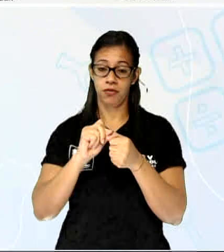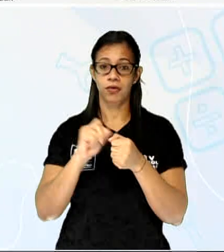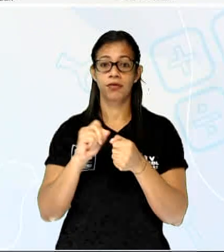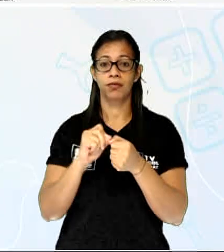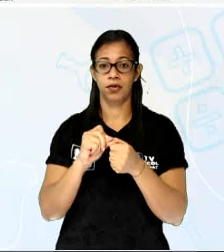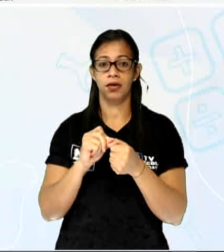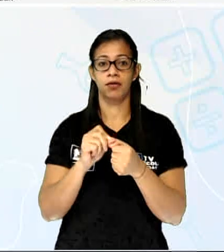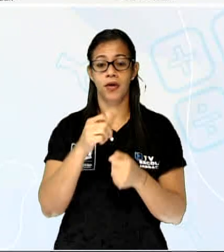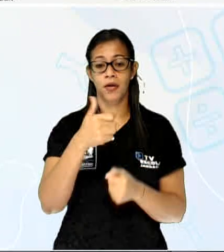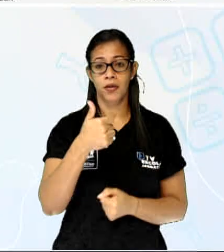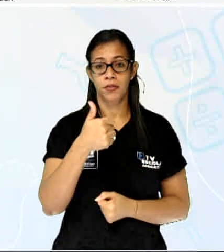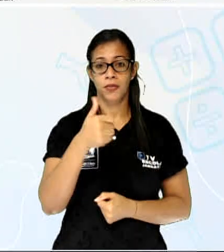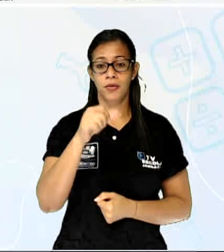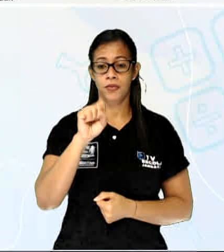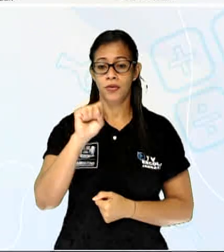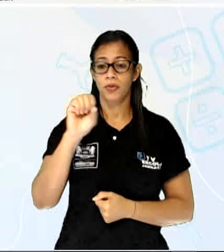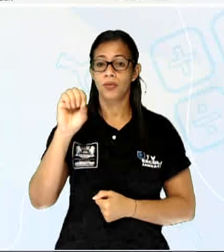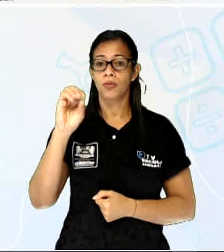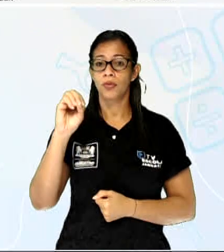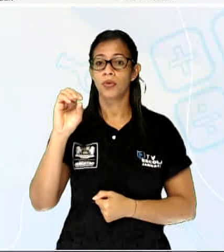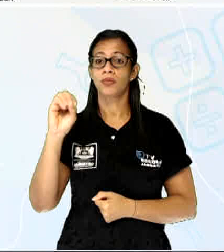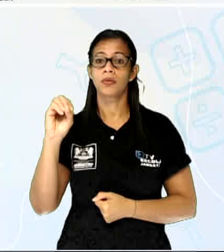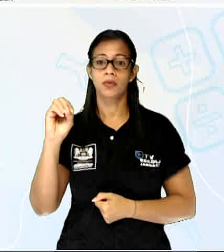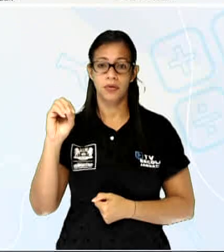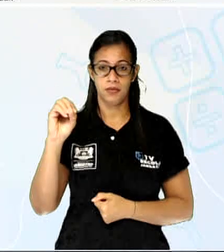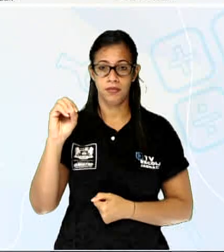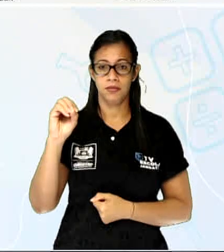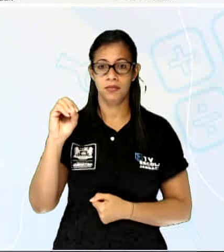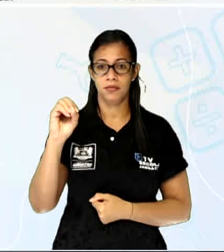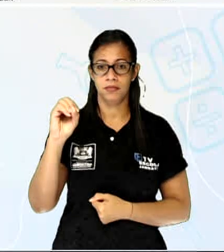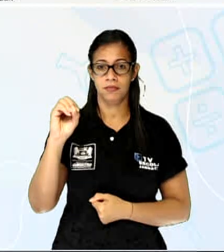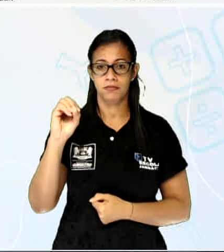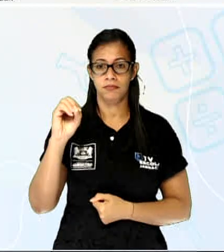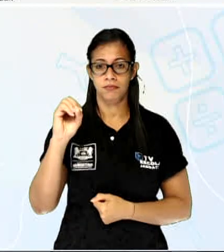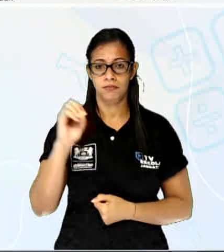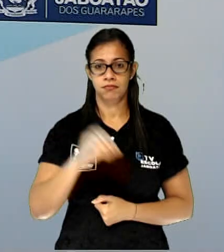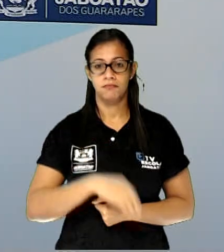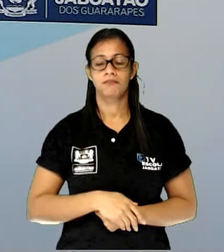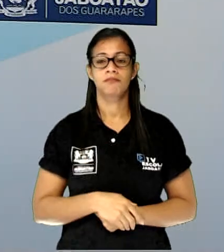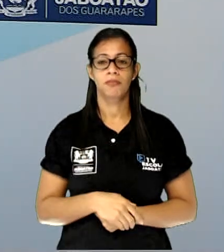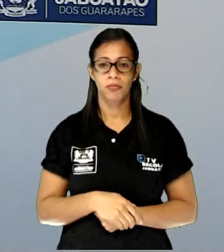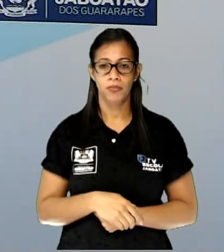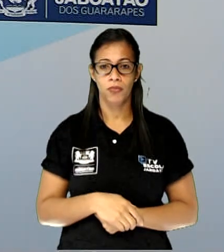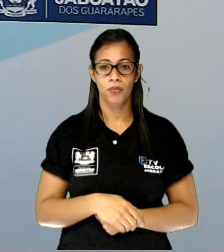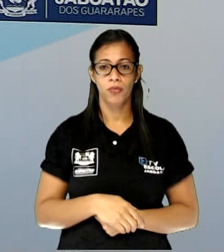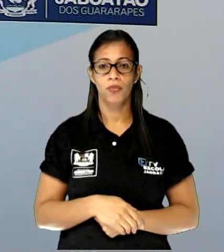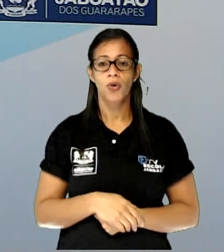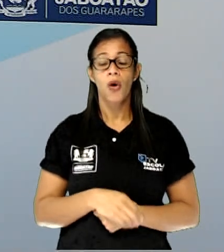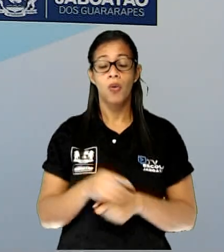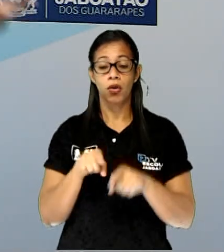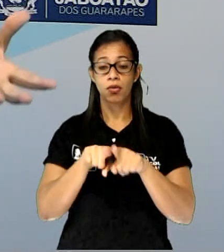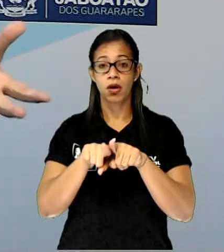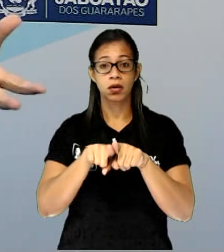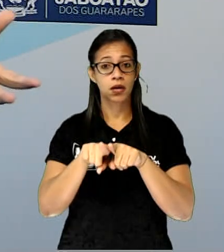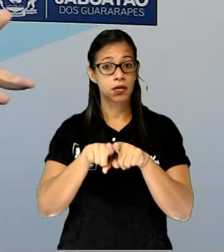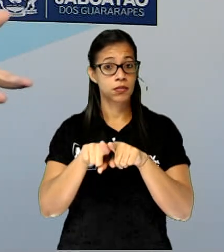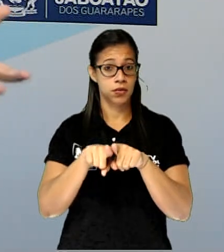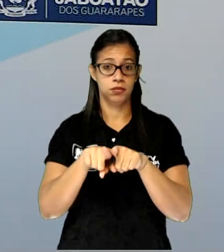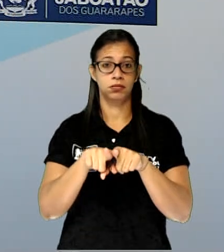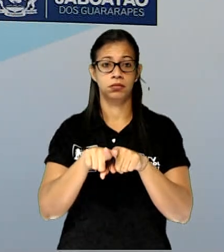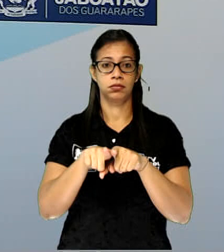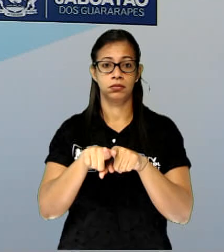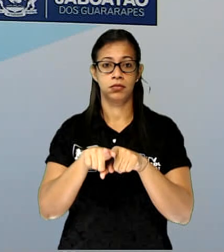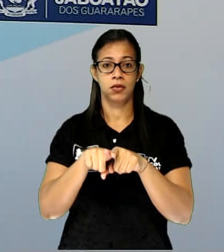anos 1800, quando os irmãos Lumière inventam o cinematógrafo,